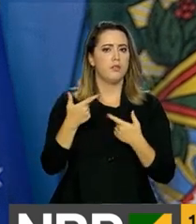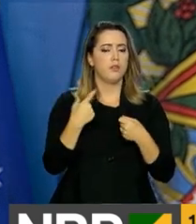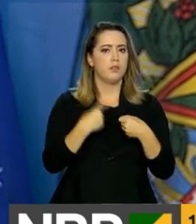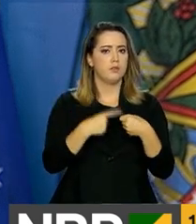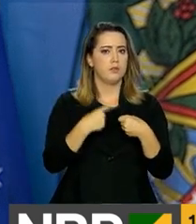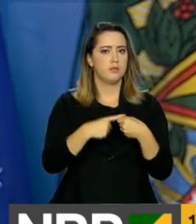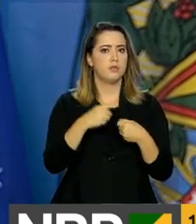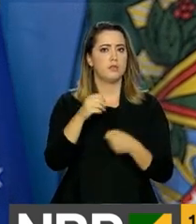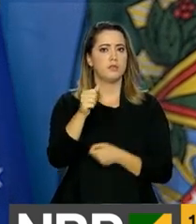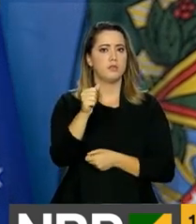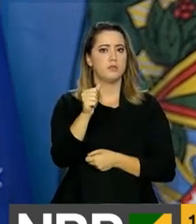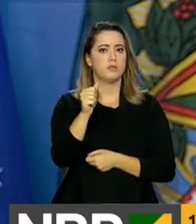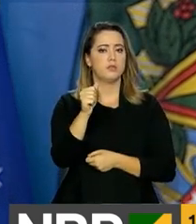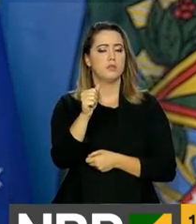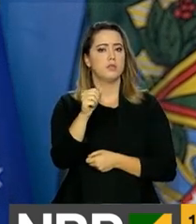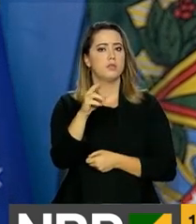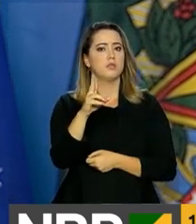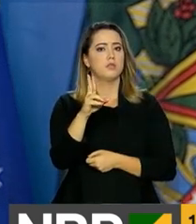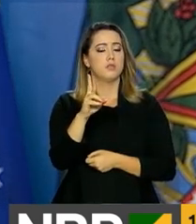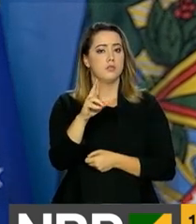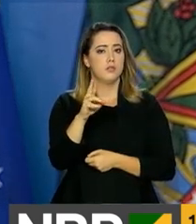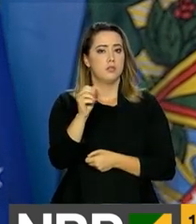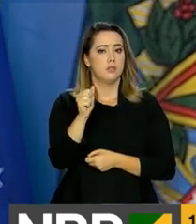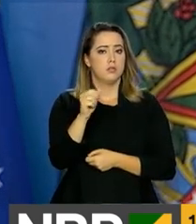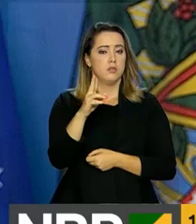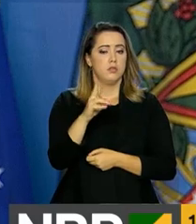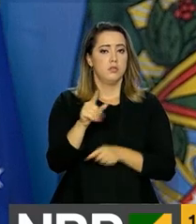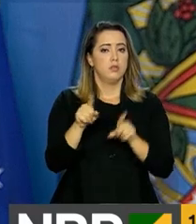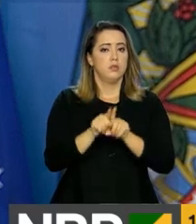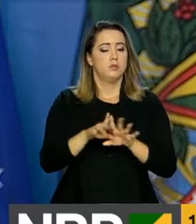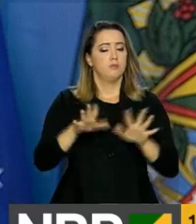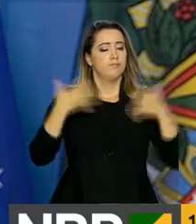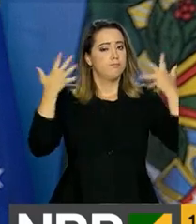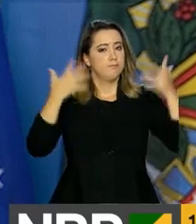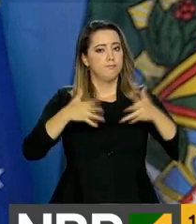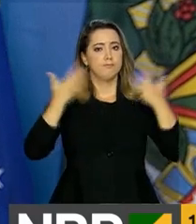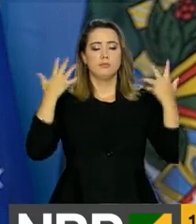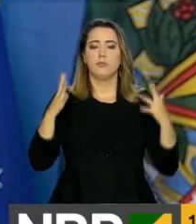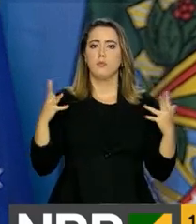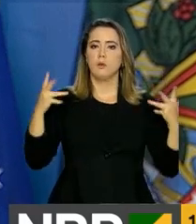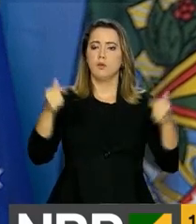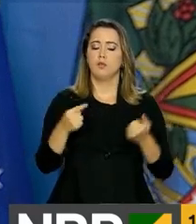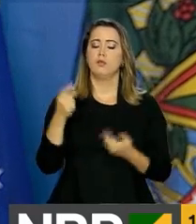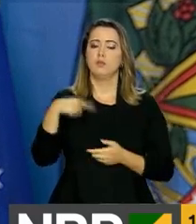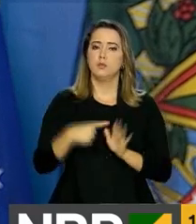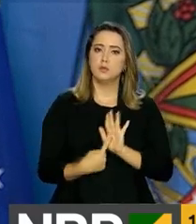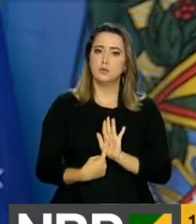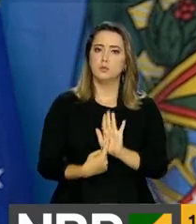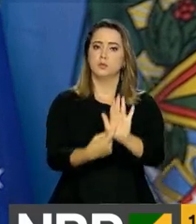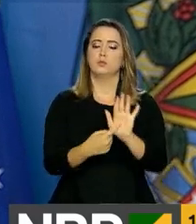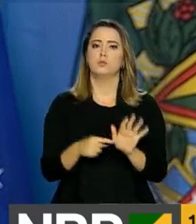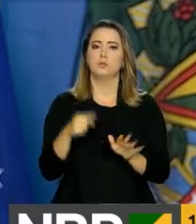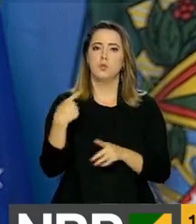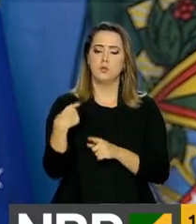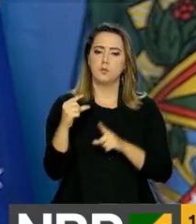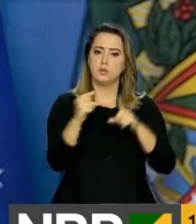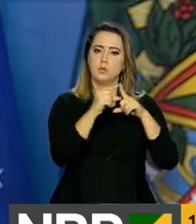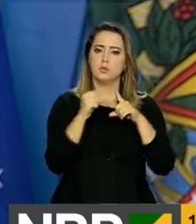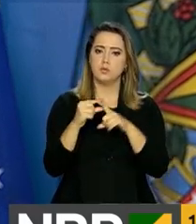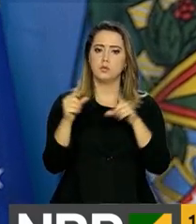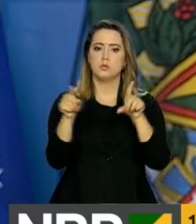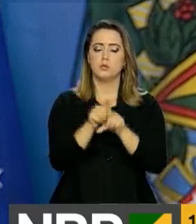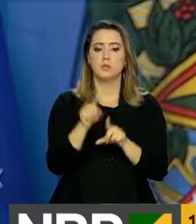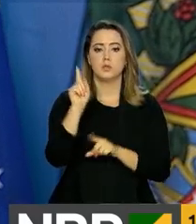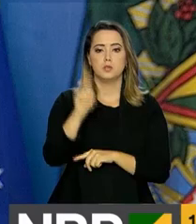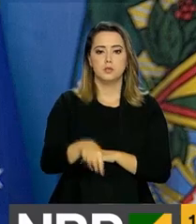estampando o que entrava na minha sala uma alegria extraordinária retratada nas palavras do